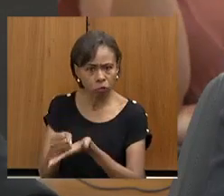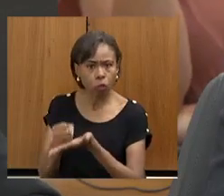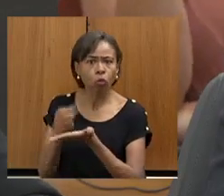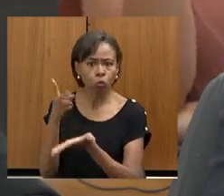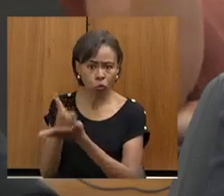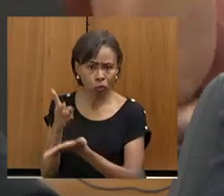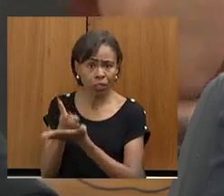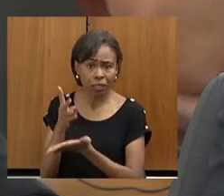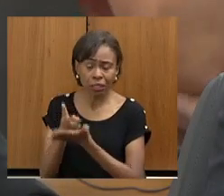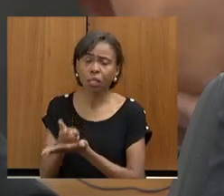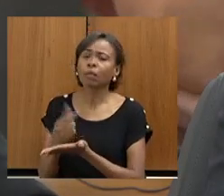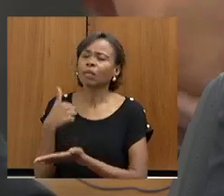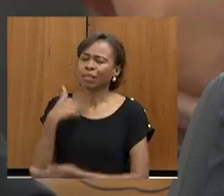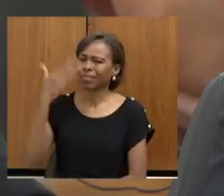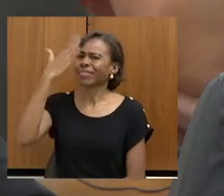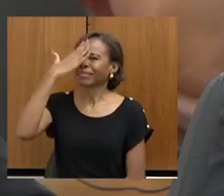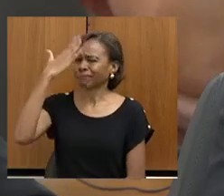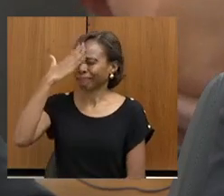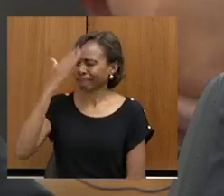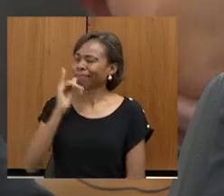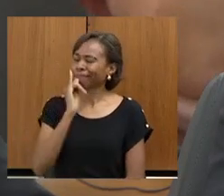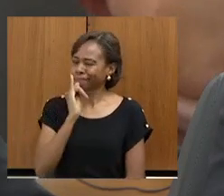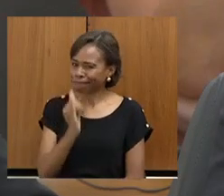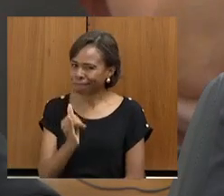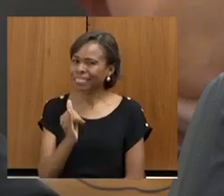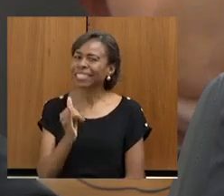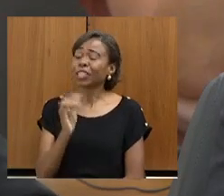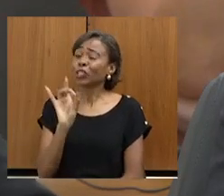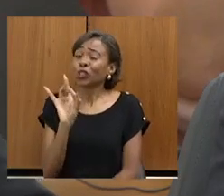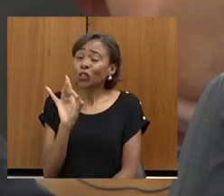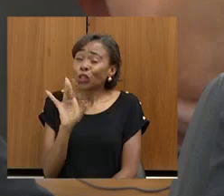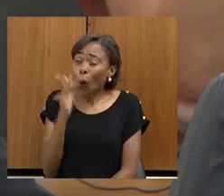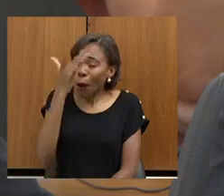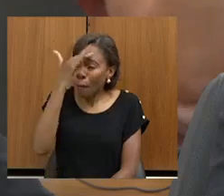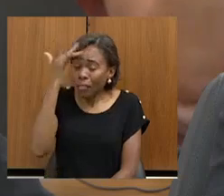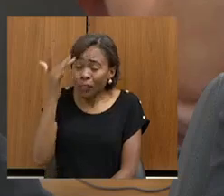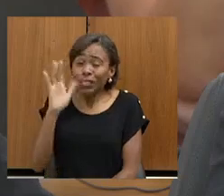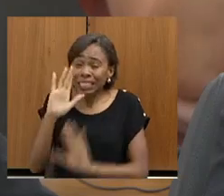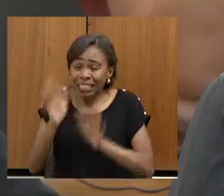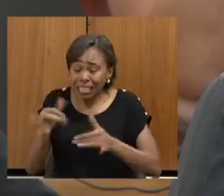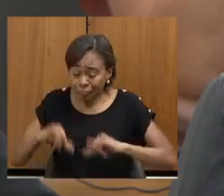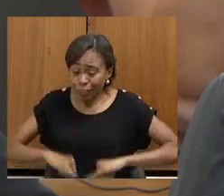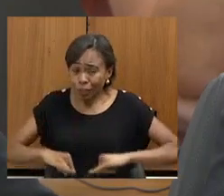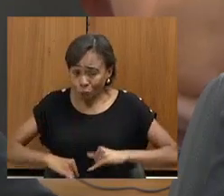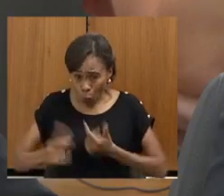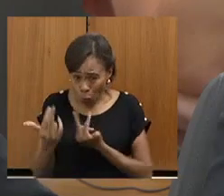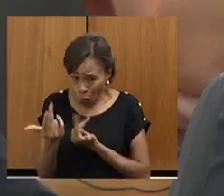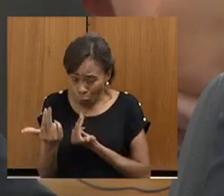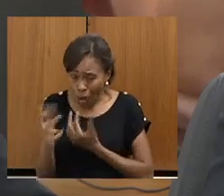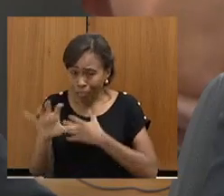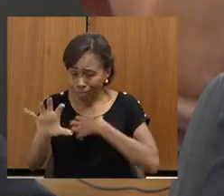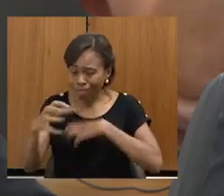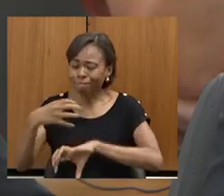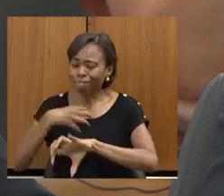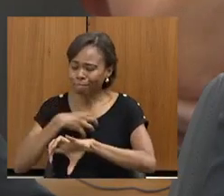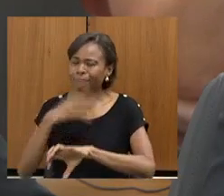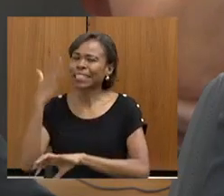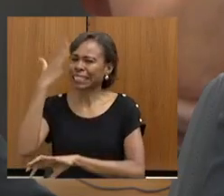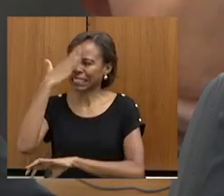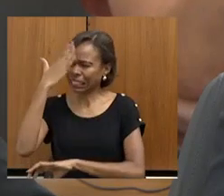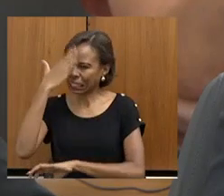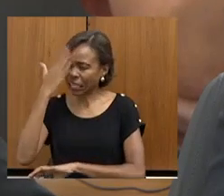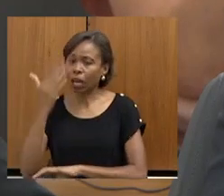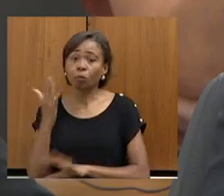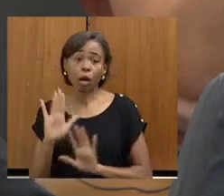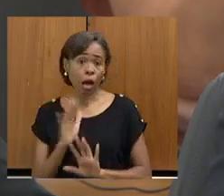afirmar que somente quem já passou por essa dor vai conseguir compreender. Muitos adultos não conseguem